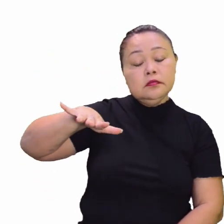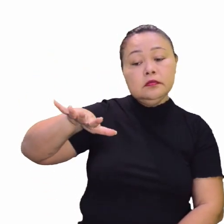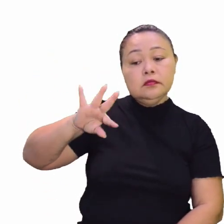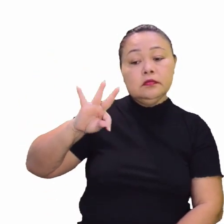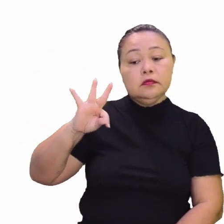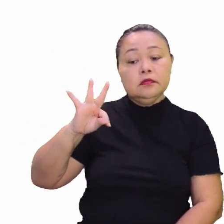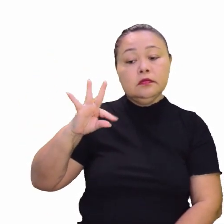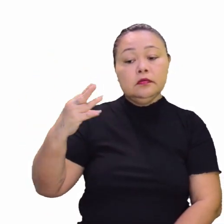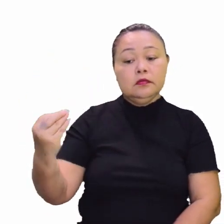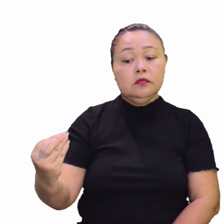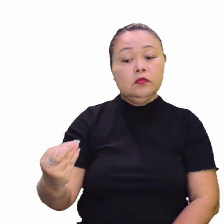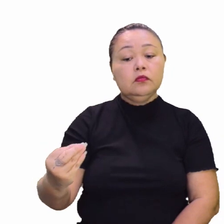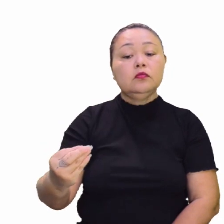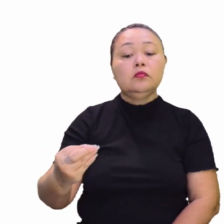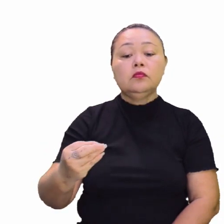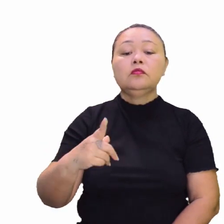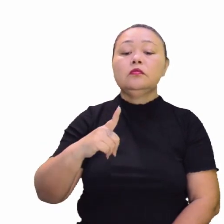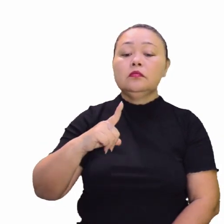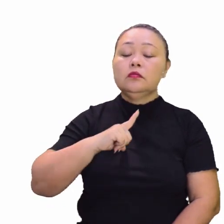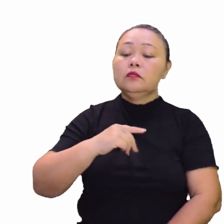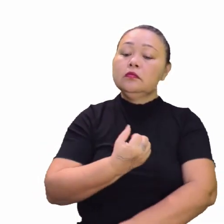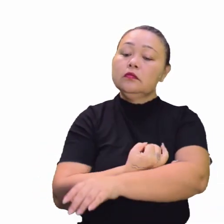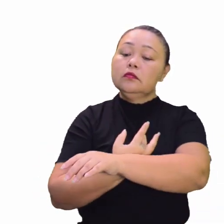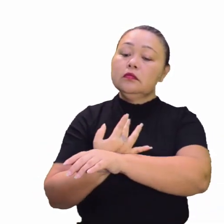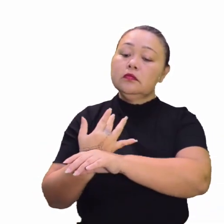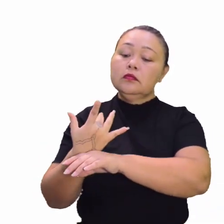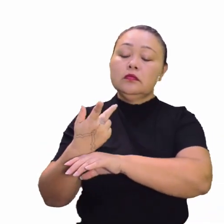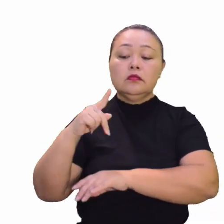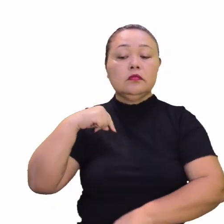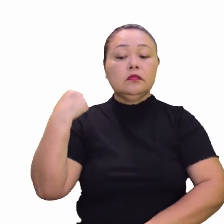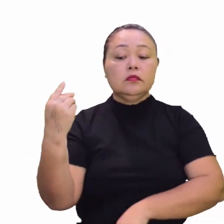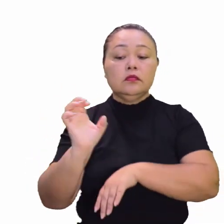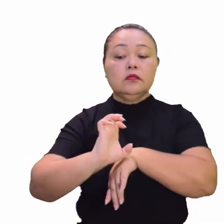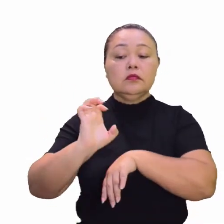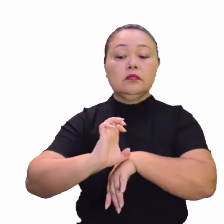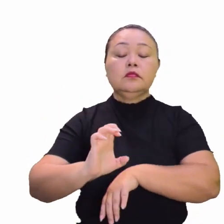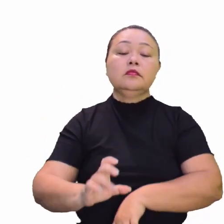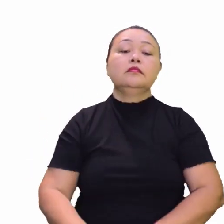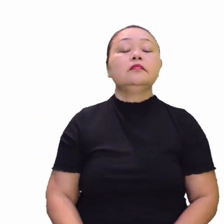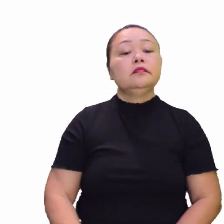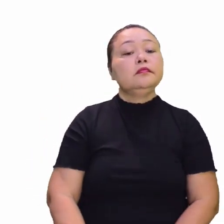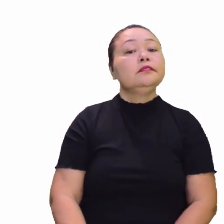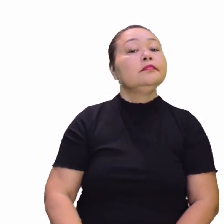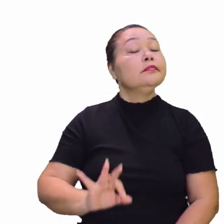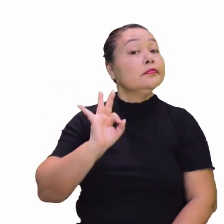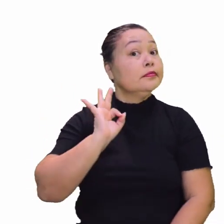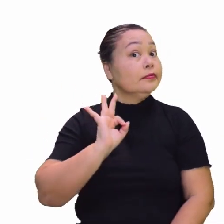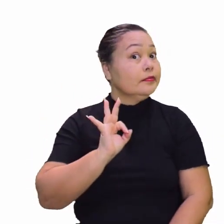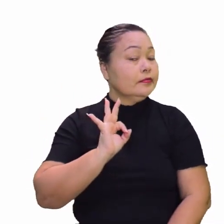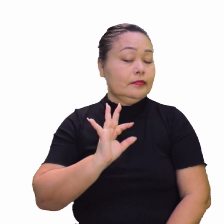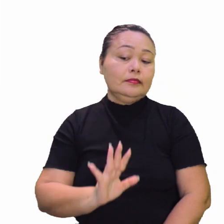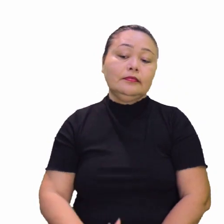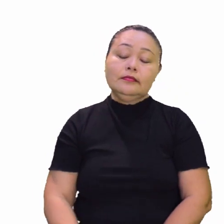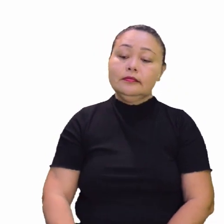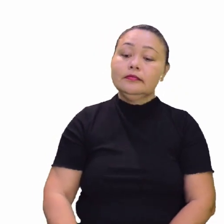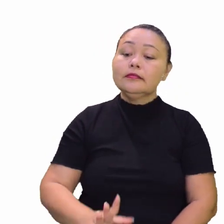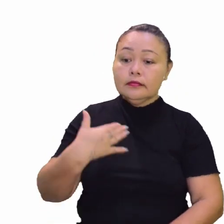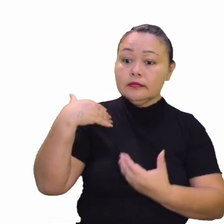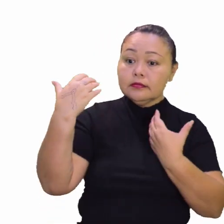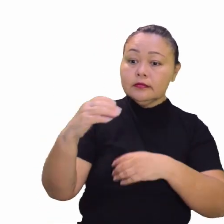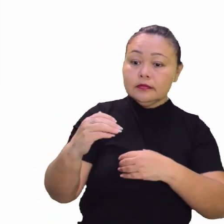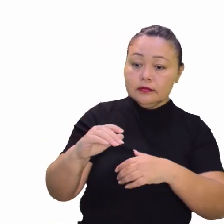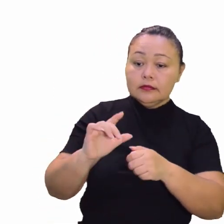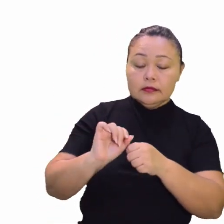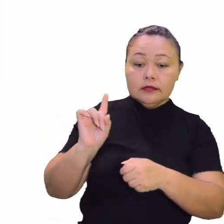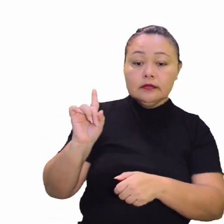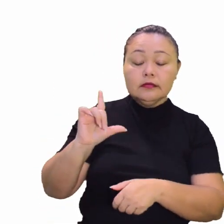55% do total da vegetação de nosso estado. Exatamente. E aí, Rogério, isso pode vir no concurso aí ou